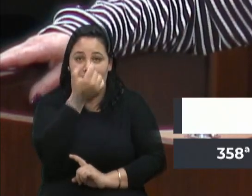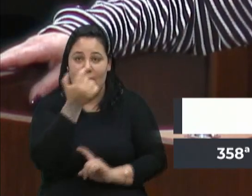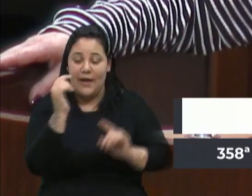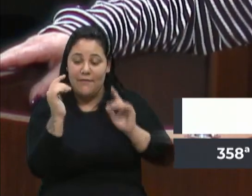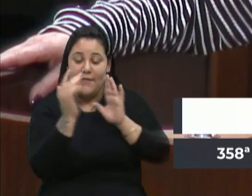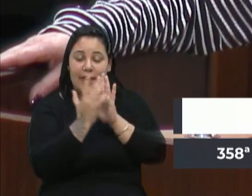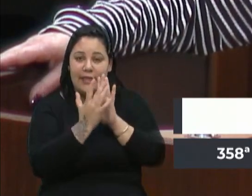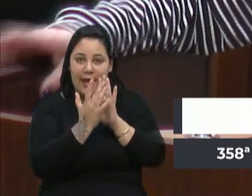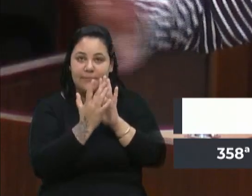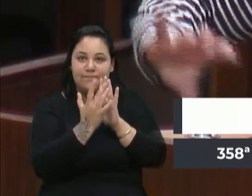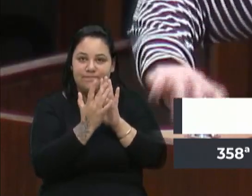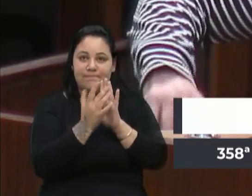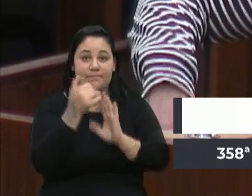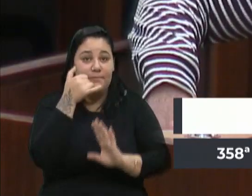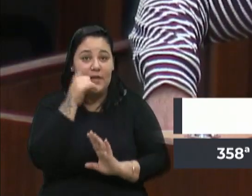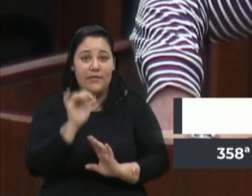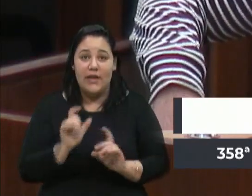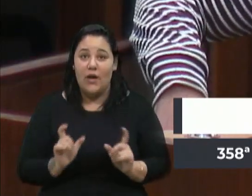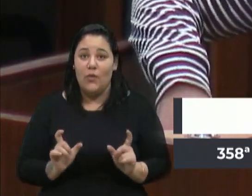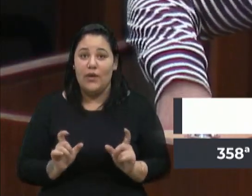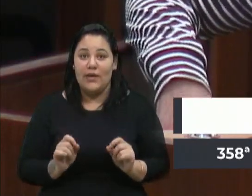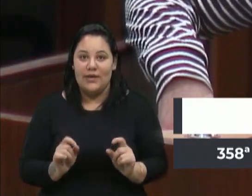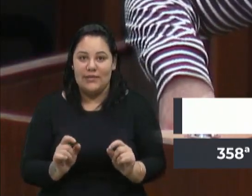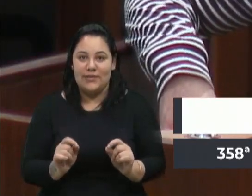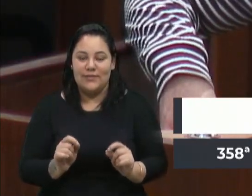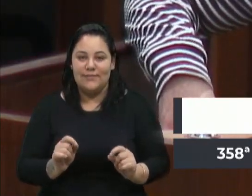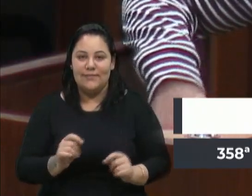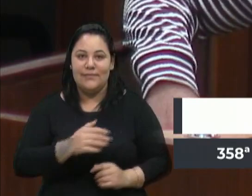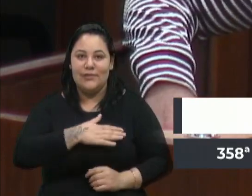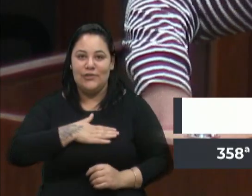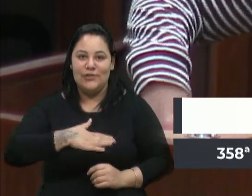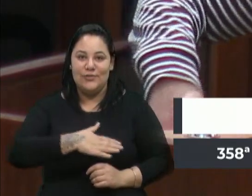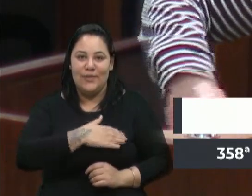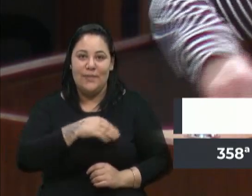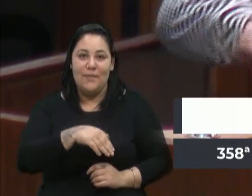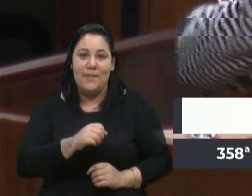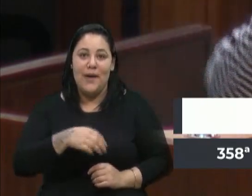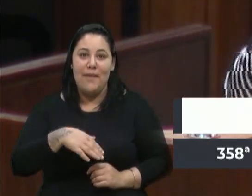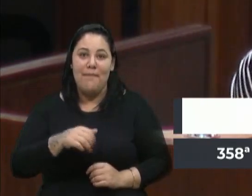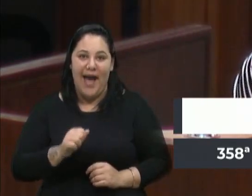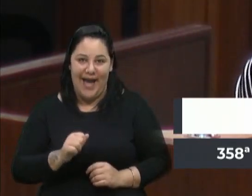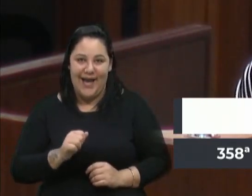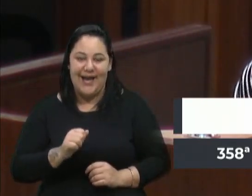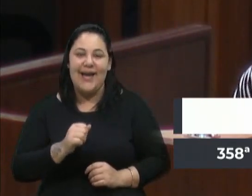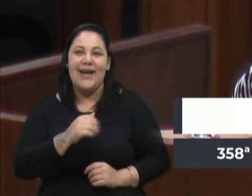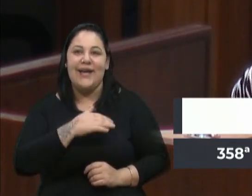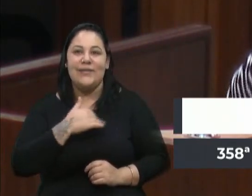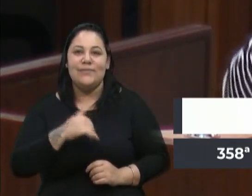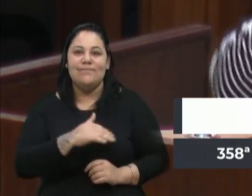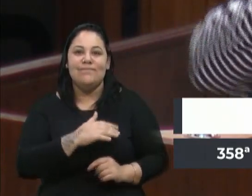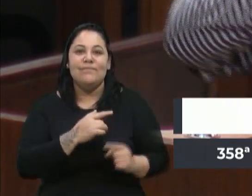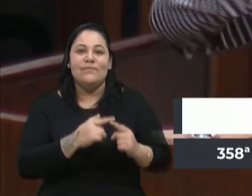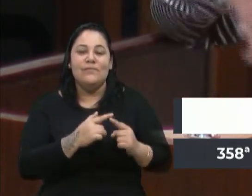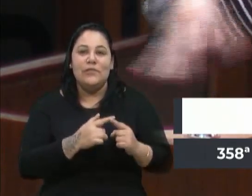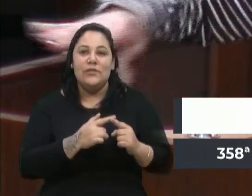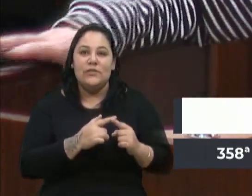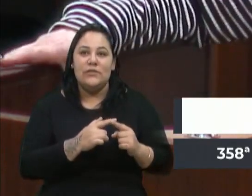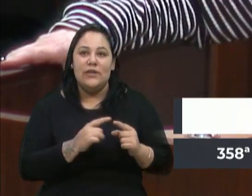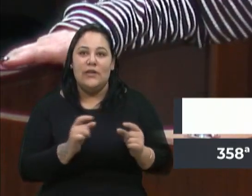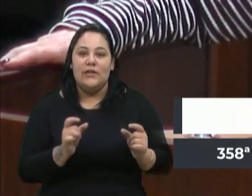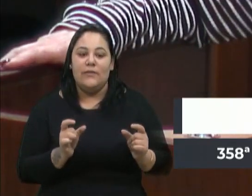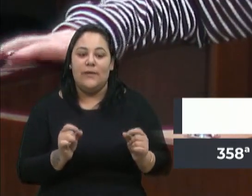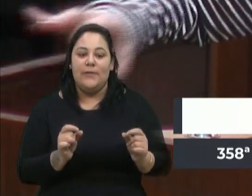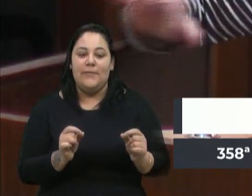mama, que, aliás, né, a gente fala muito do câncer de mama das mulheres, porque é o câncer, de todos